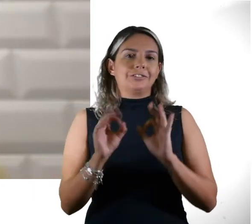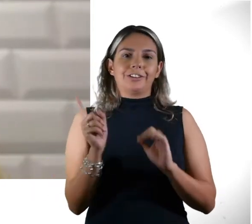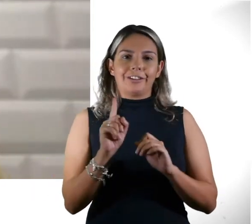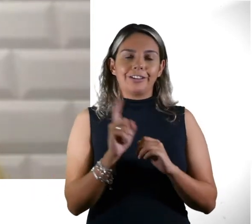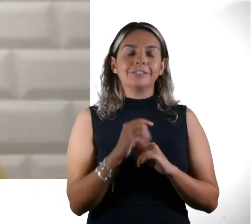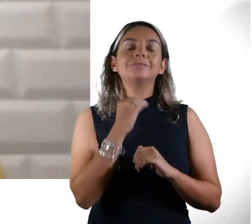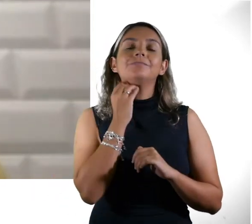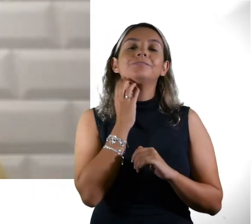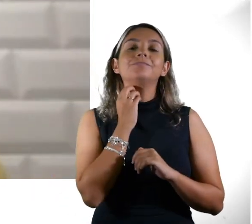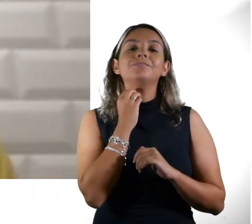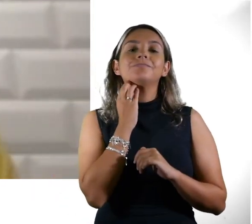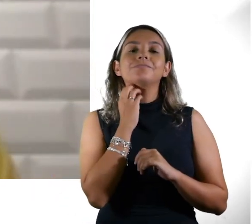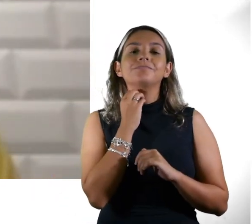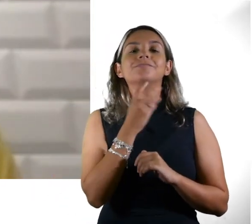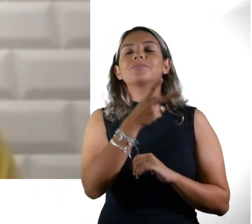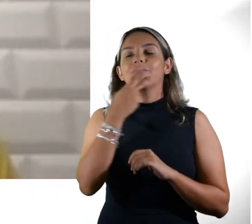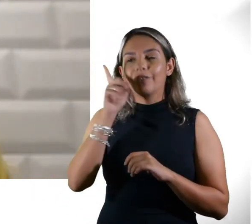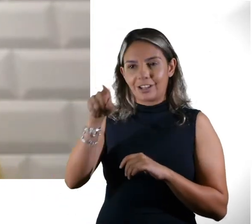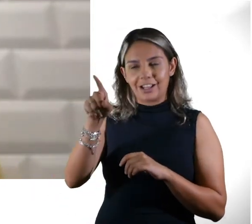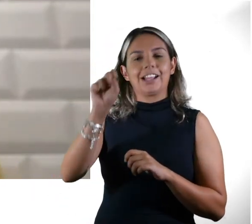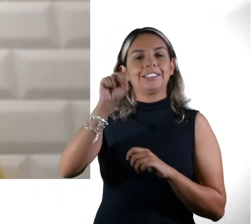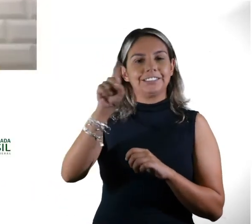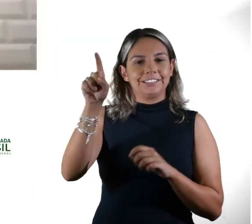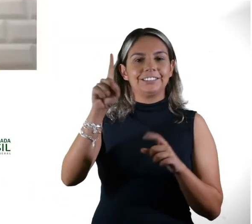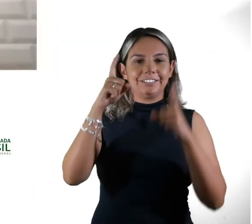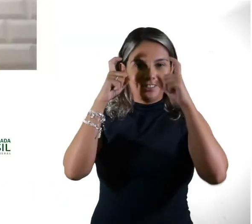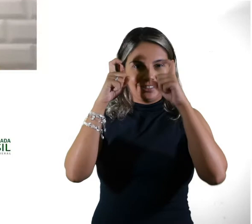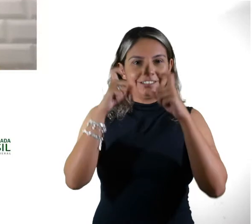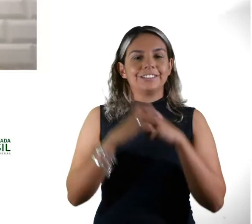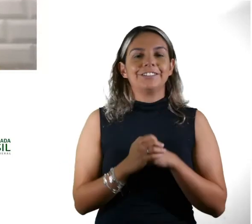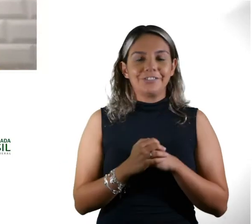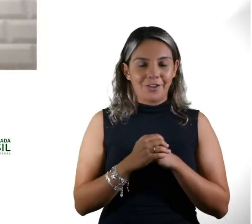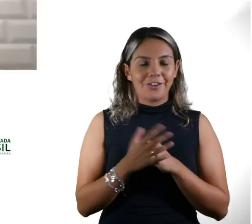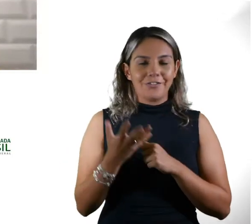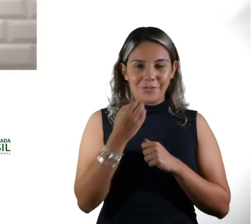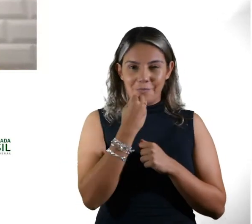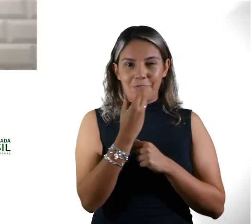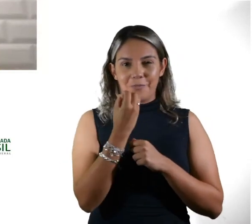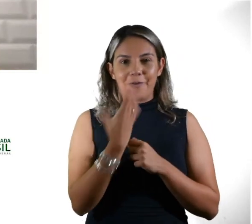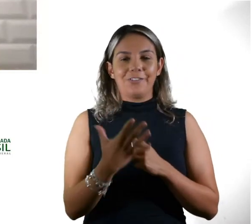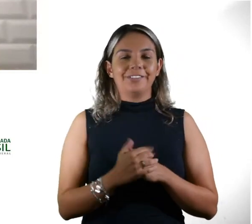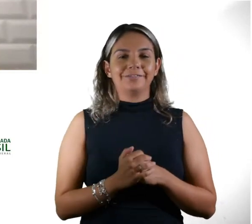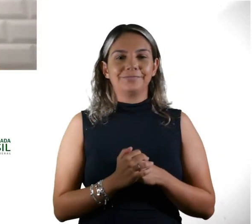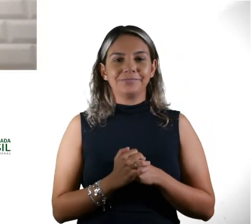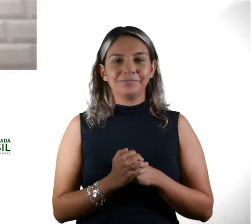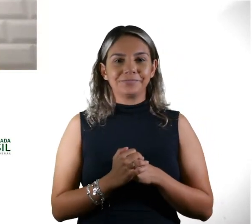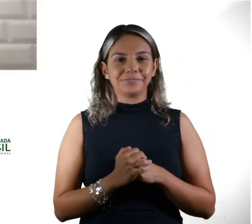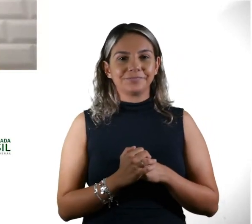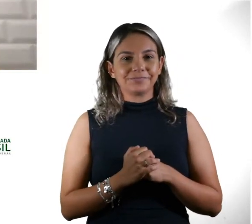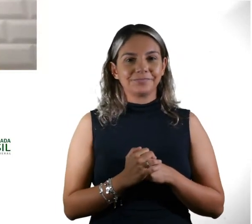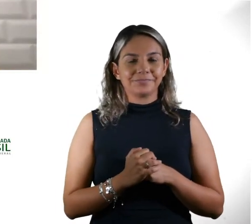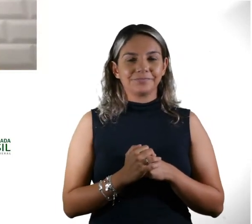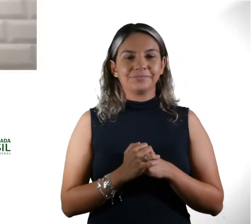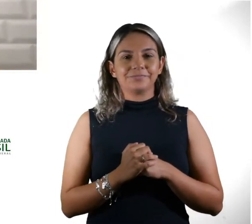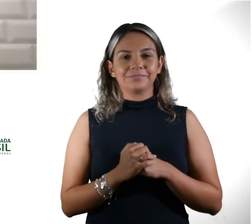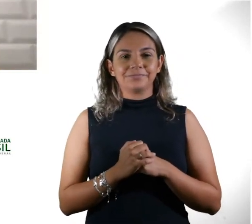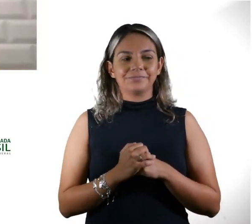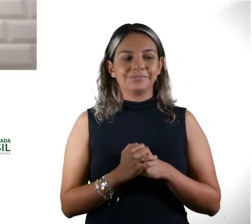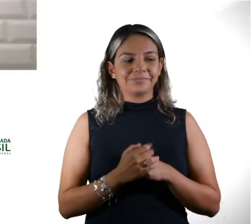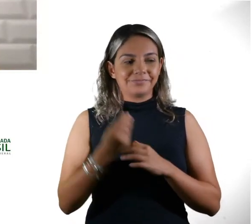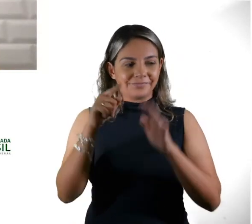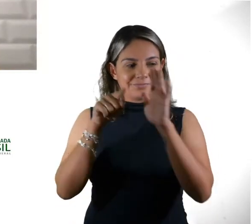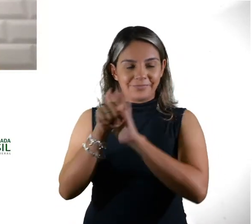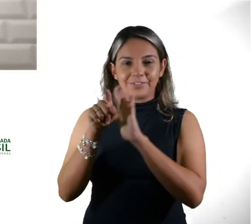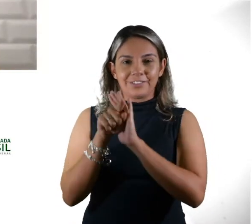como fotógrafo. Sim, é um excelente fotógrafo, não deixa de modéstia. Aqui, várias